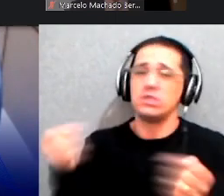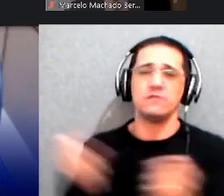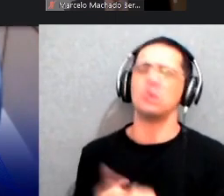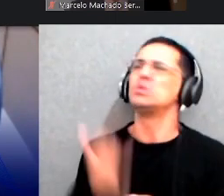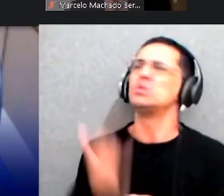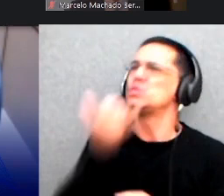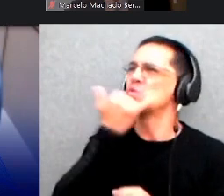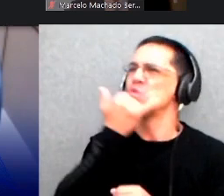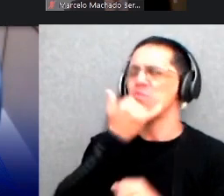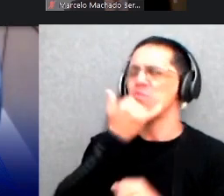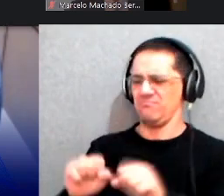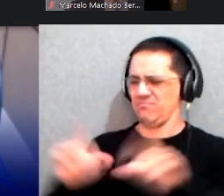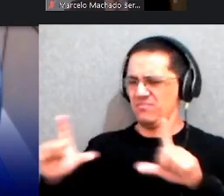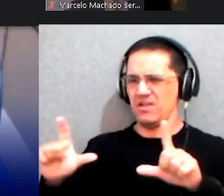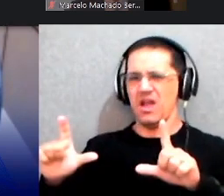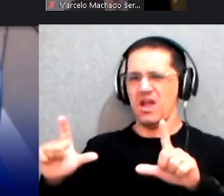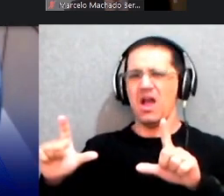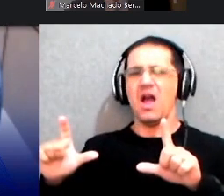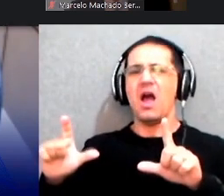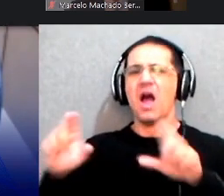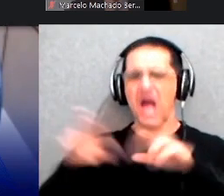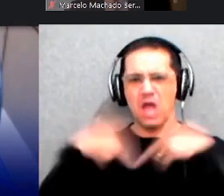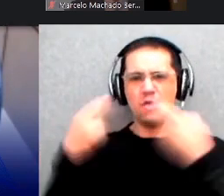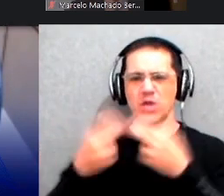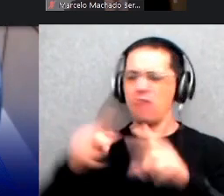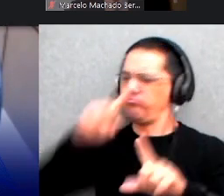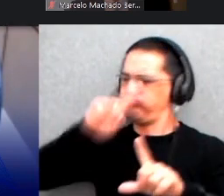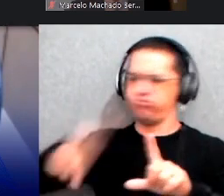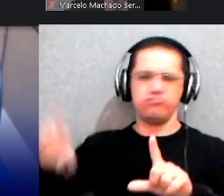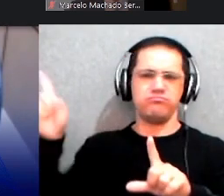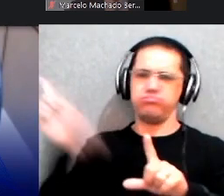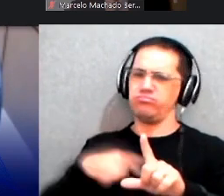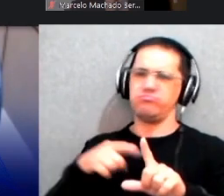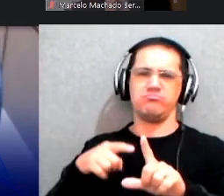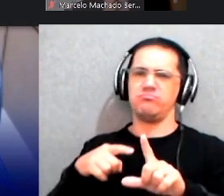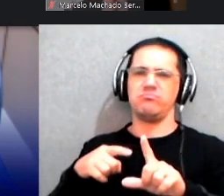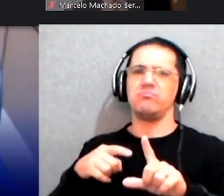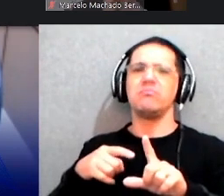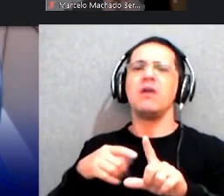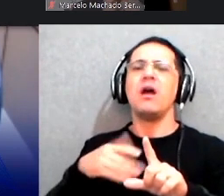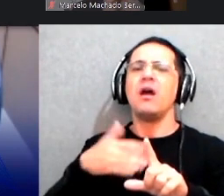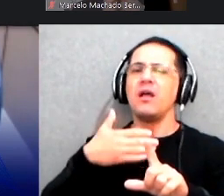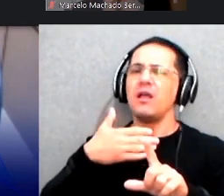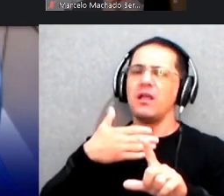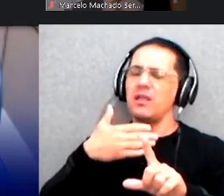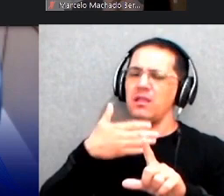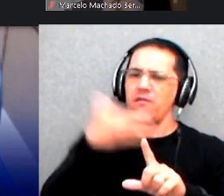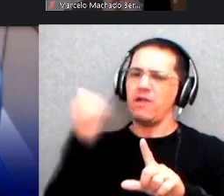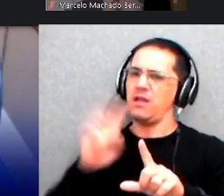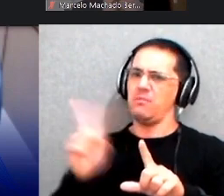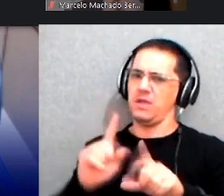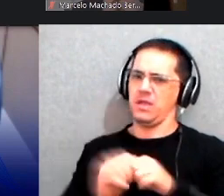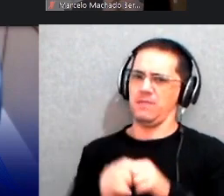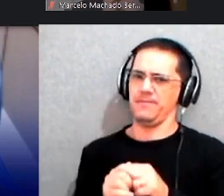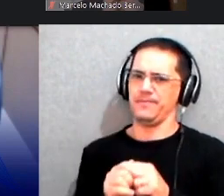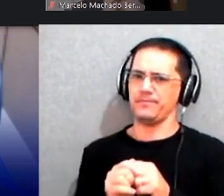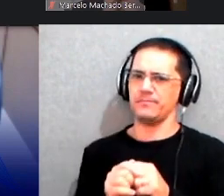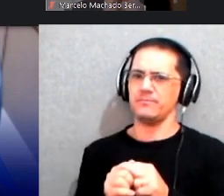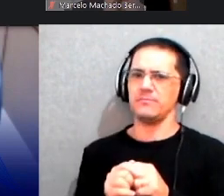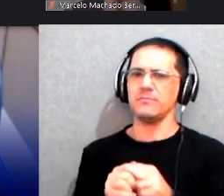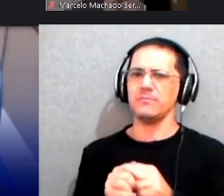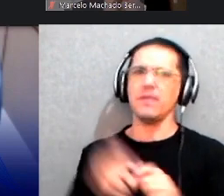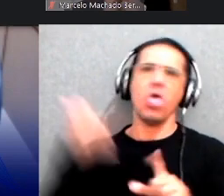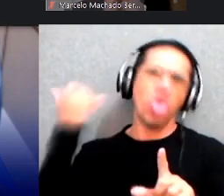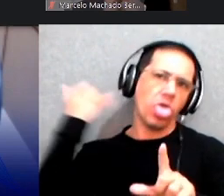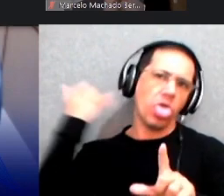audiência. Mas talvez não tivesse anulado em outra situação. Isso não se pode admitir. É um sacrifício epistêmico absurdo